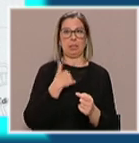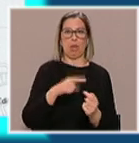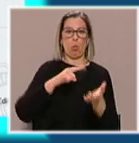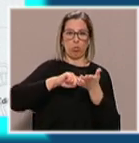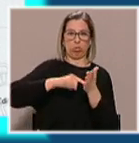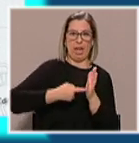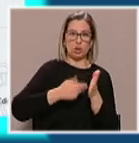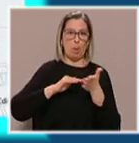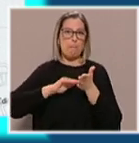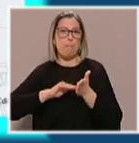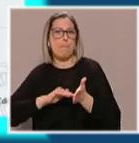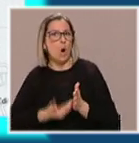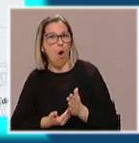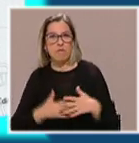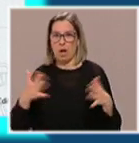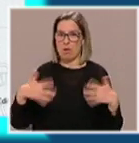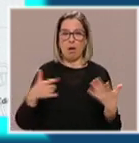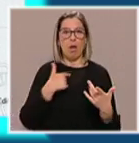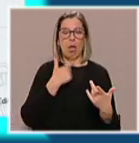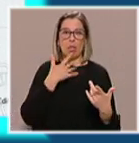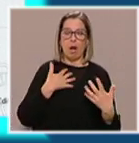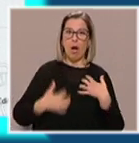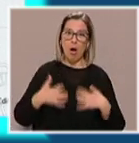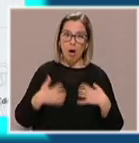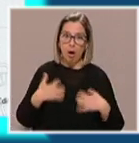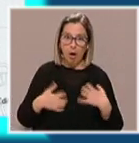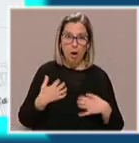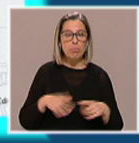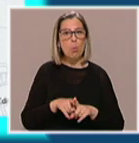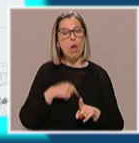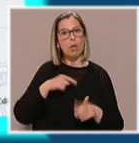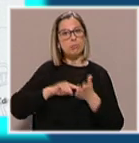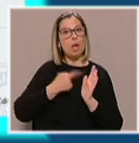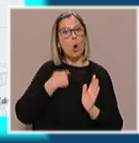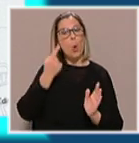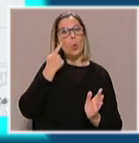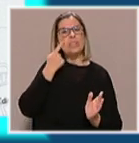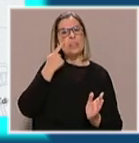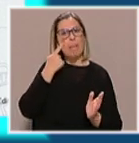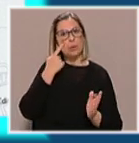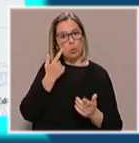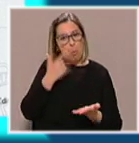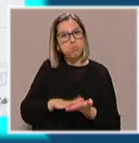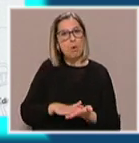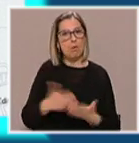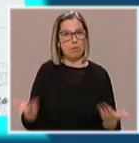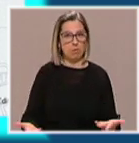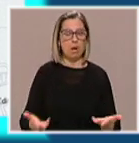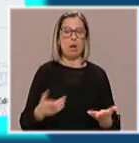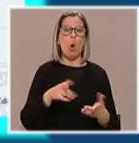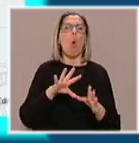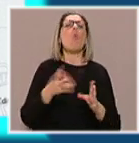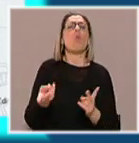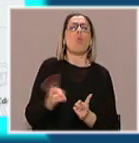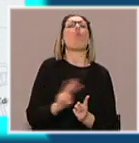em que vocês ficam, por norma, bastante ansiosos porque têm que validar conhecimento, qual será o sistema nessa situação que é